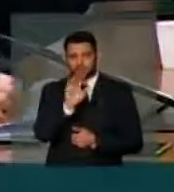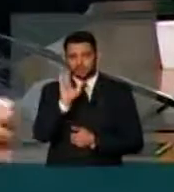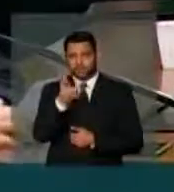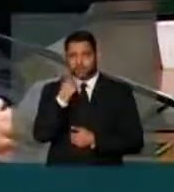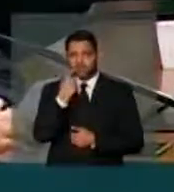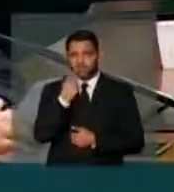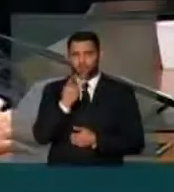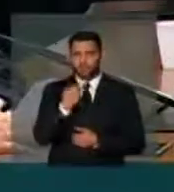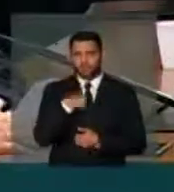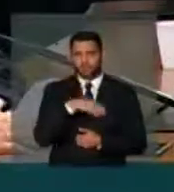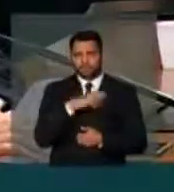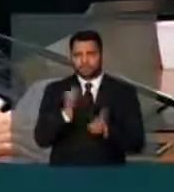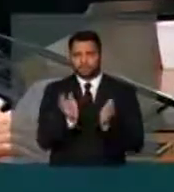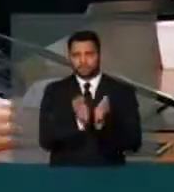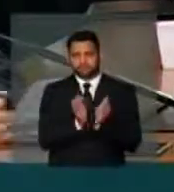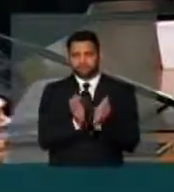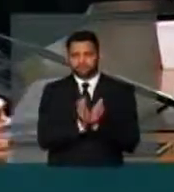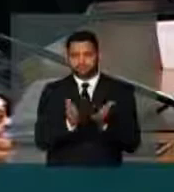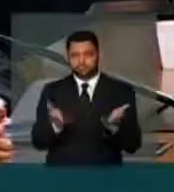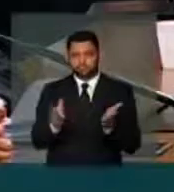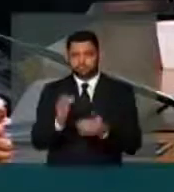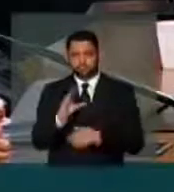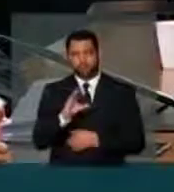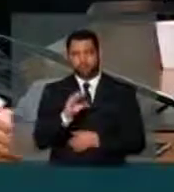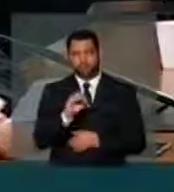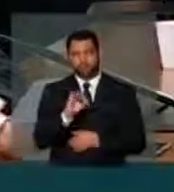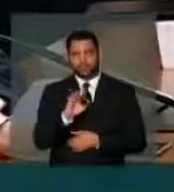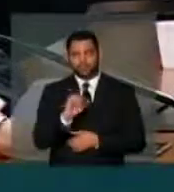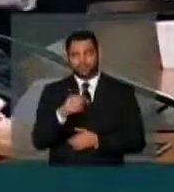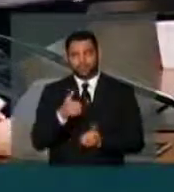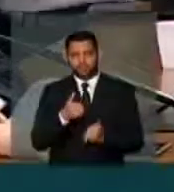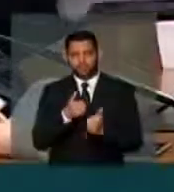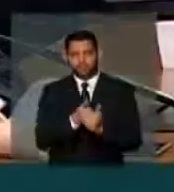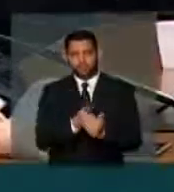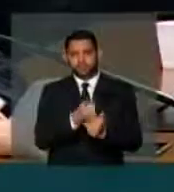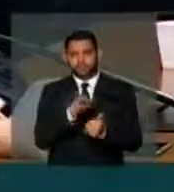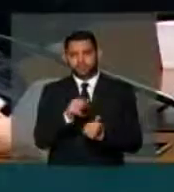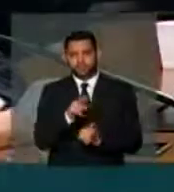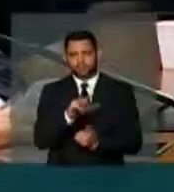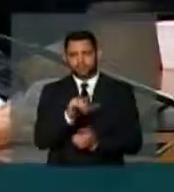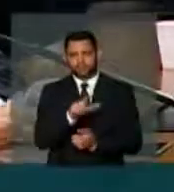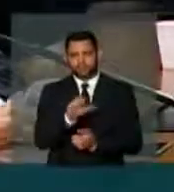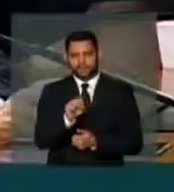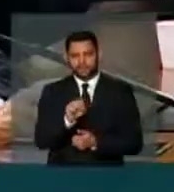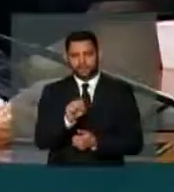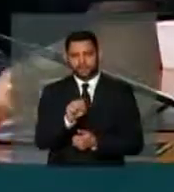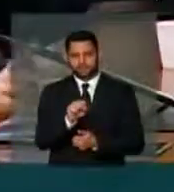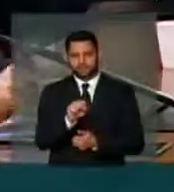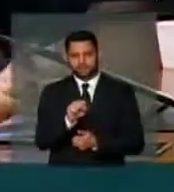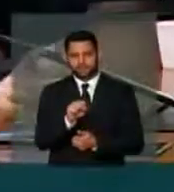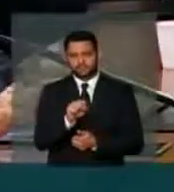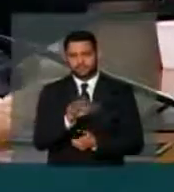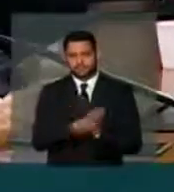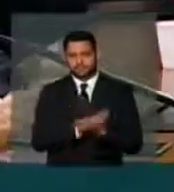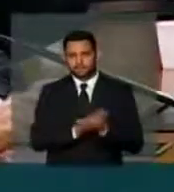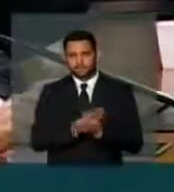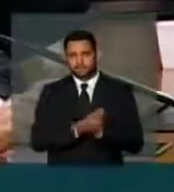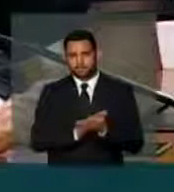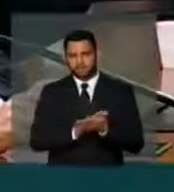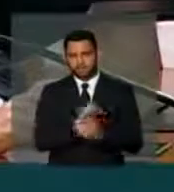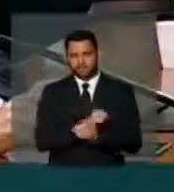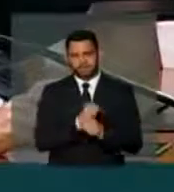falaram na frente. Então, Curitiba é próximo de Joinville. Nada